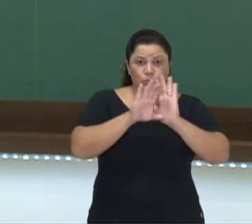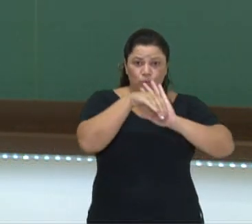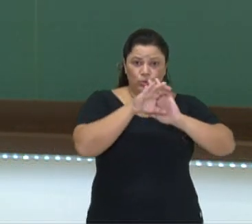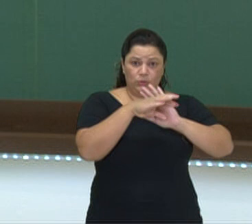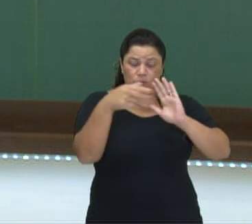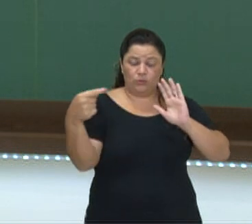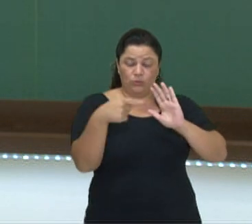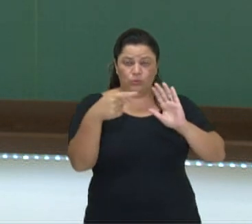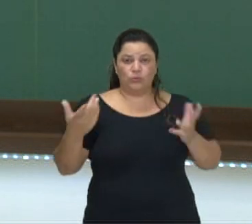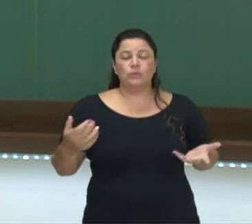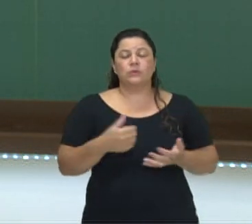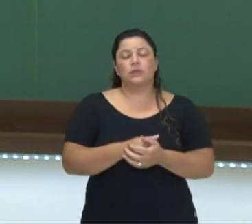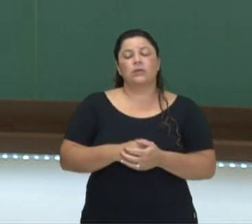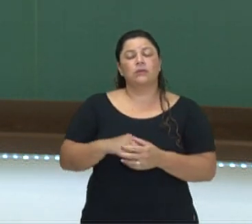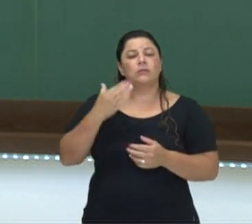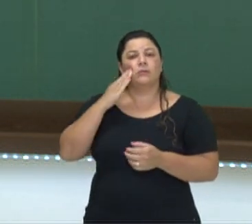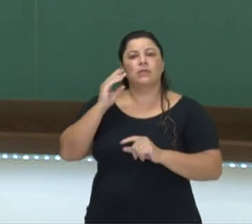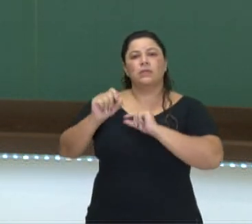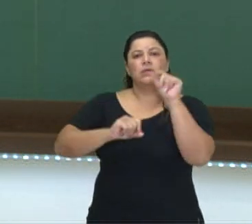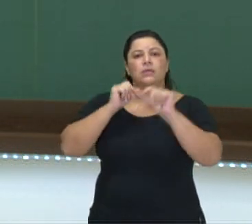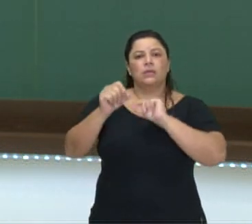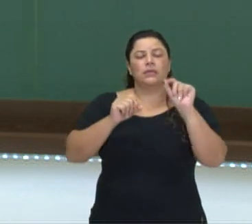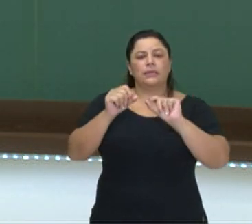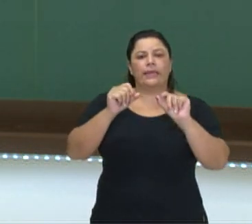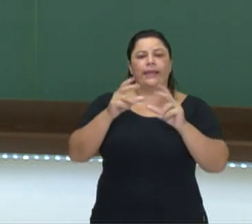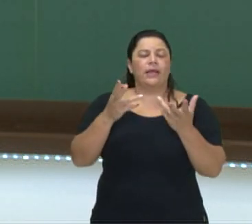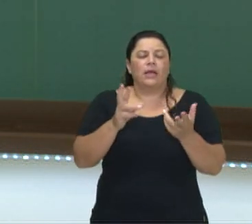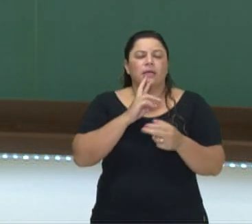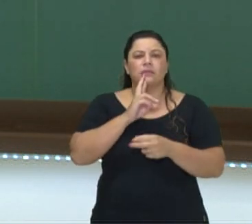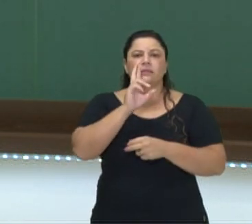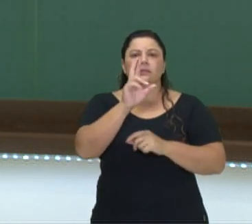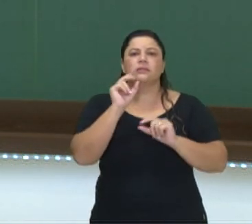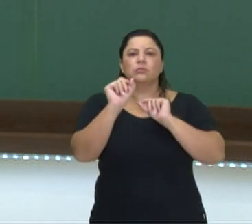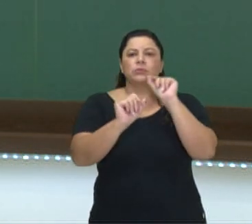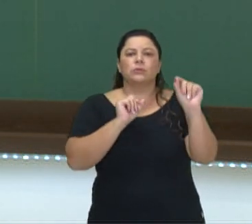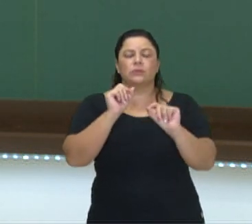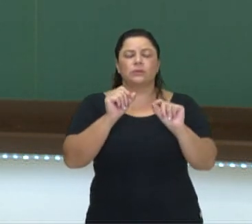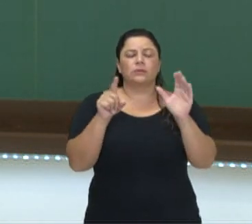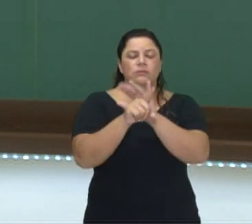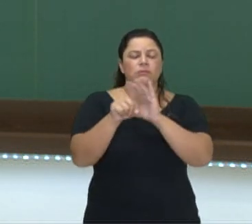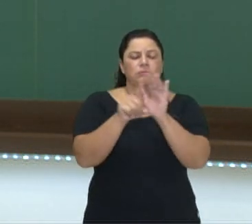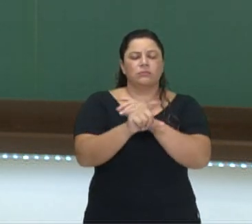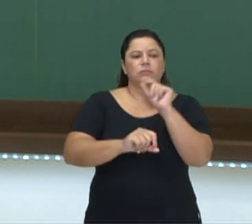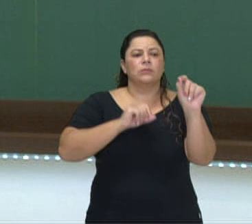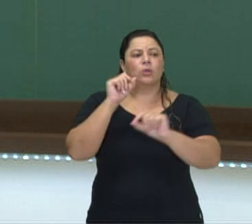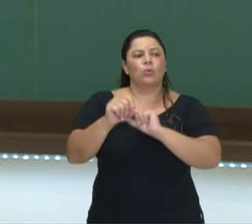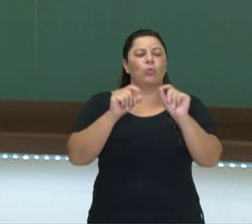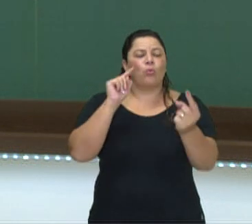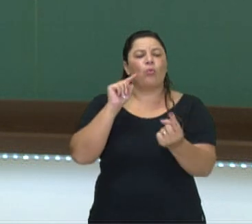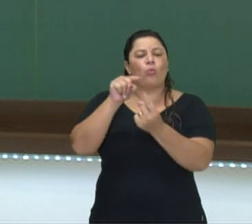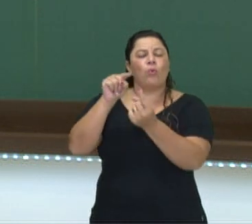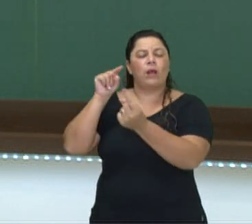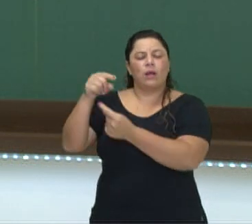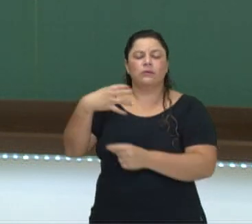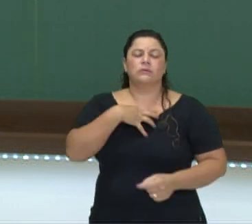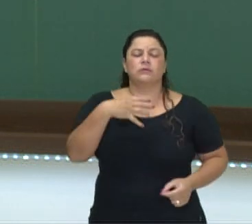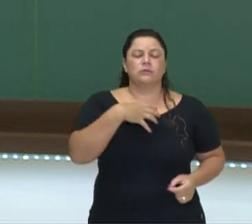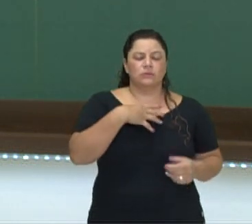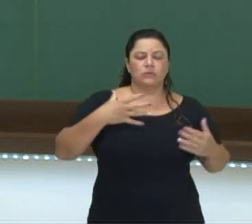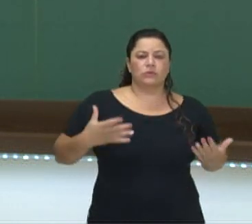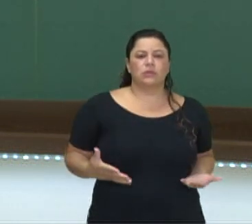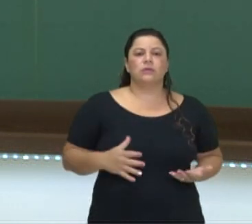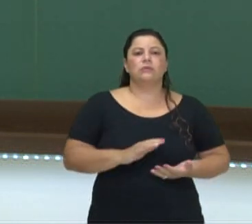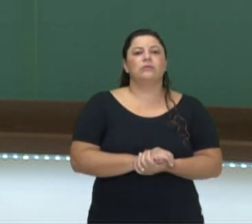conceitos para a gente entender que respostas a gente daria quando fôssemos perguntados qual é o nosso estilo.